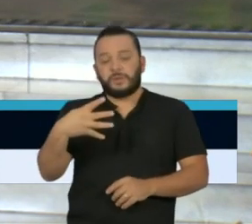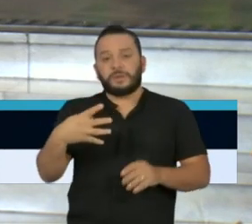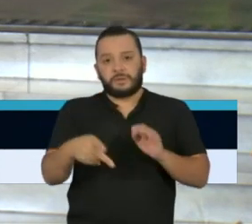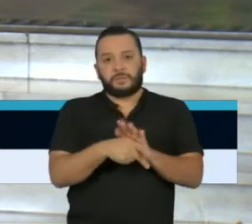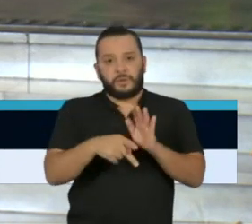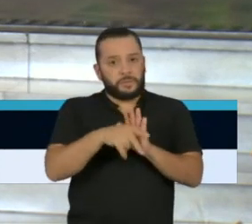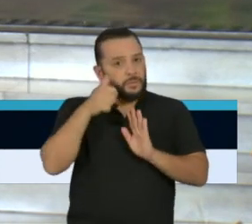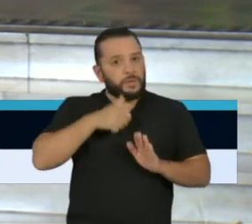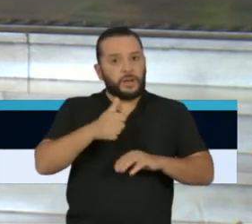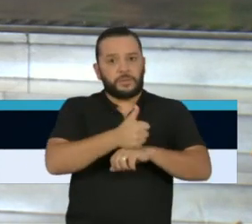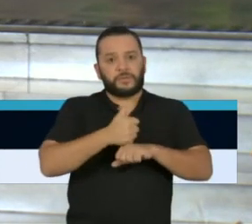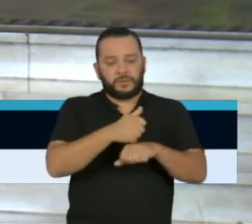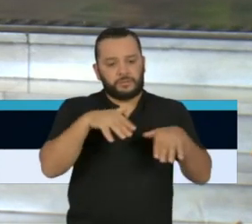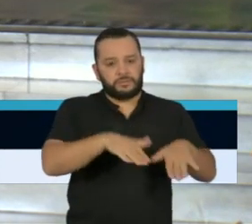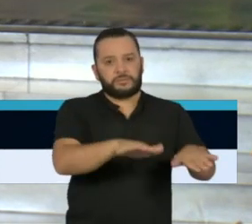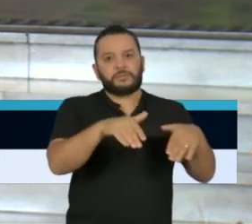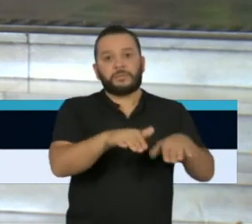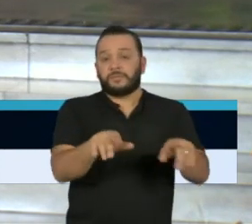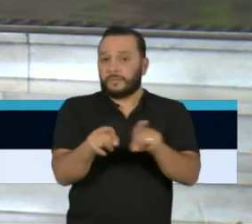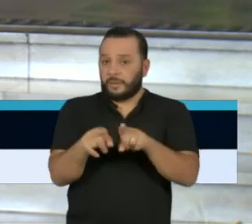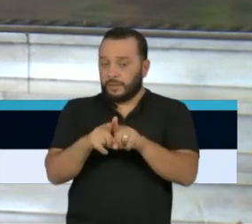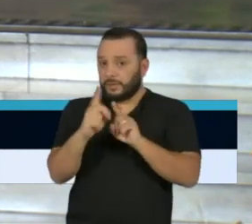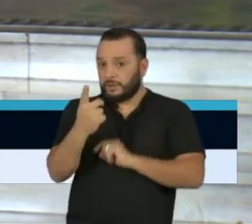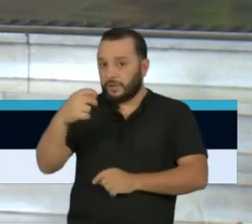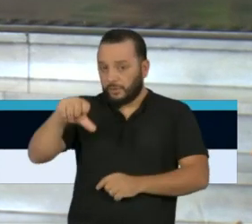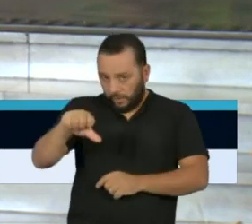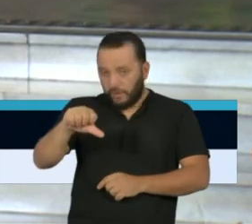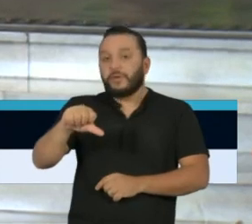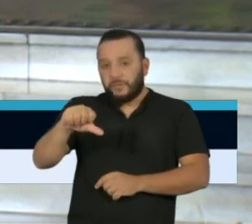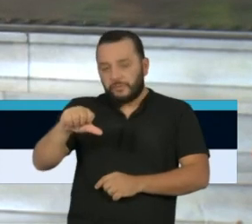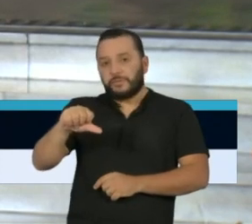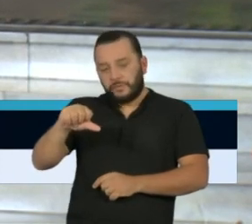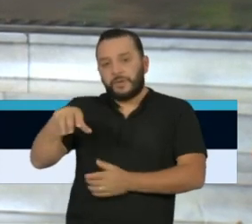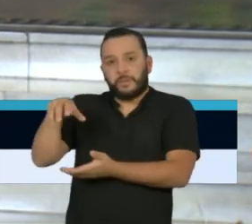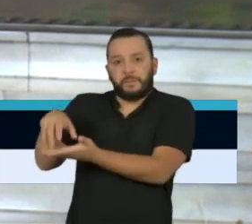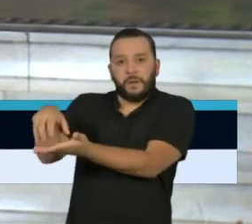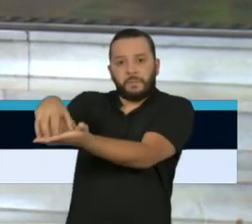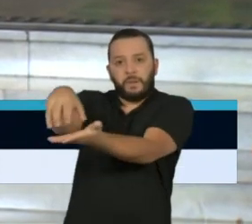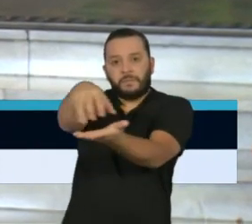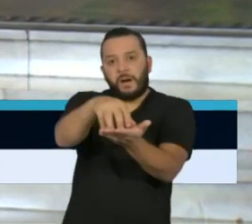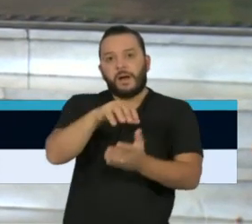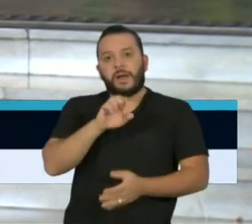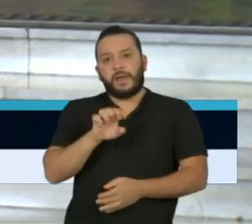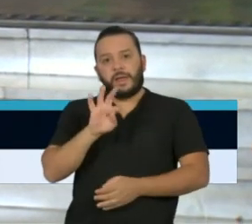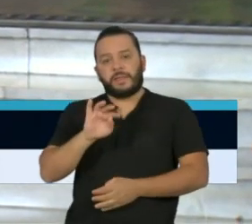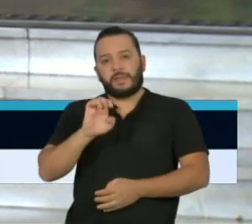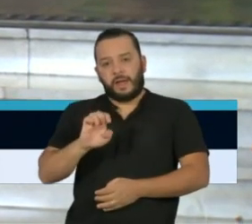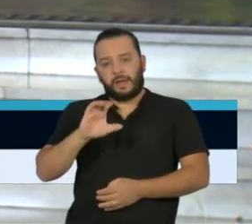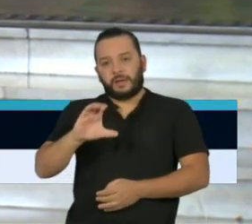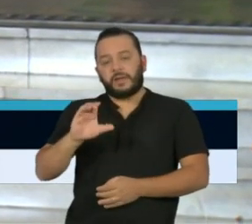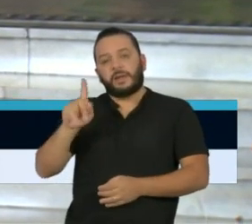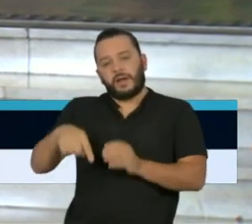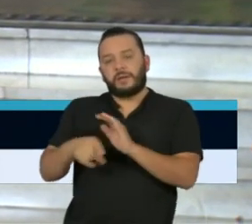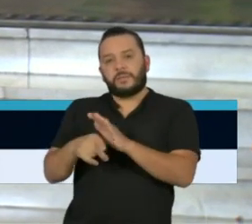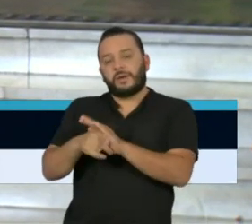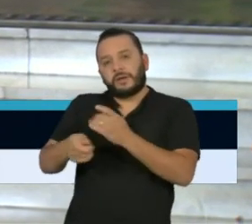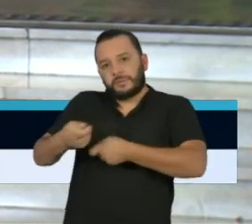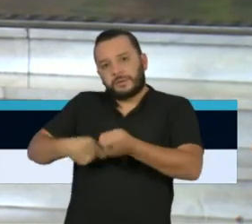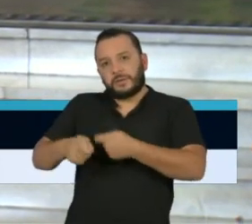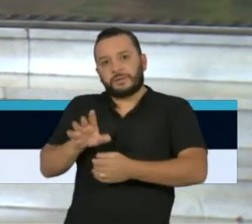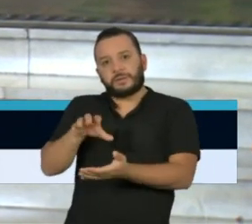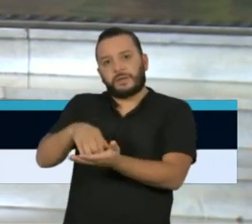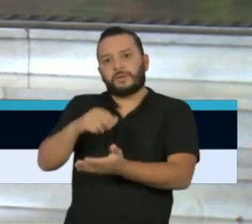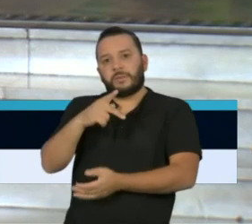19 unidades das ETECs, que são administradas pelo Centro Paula Souza, do Governo do Estado de São